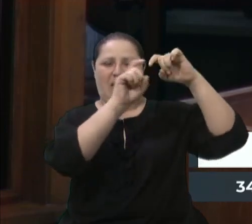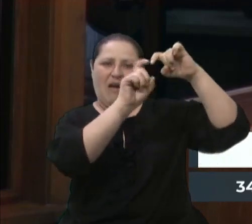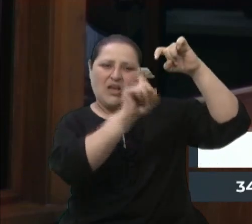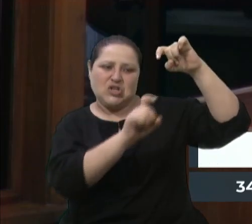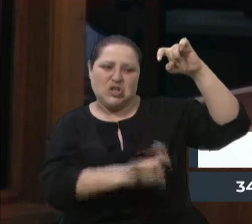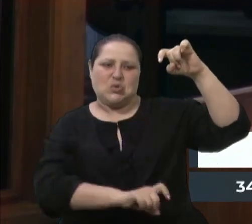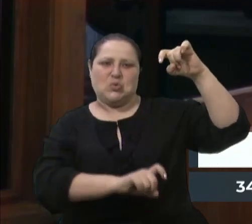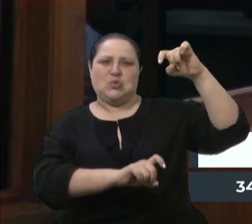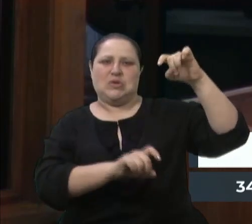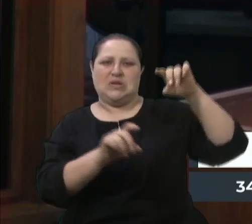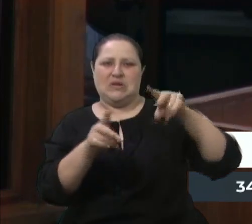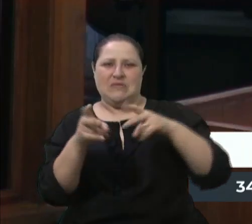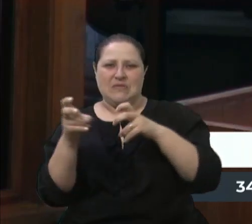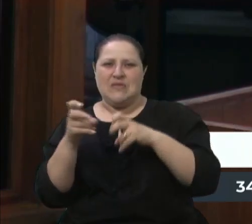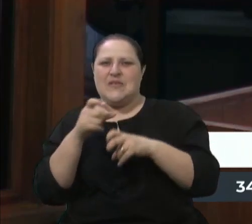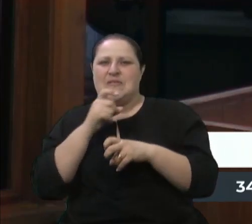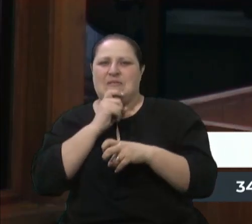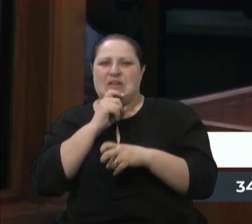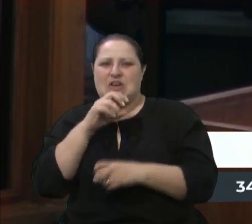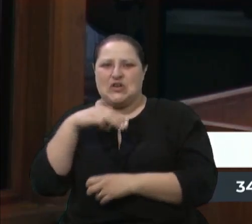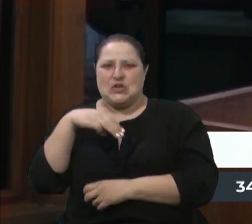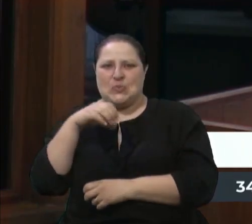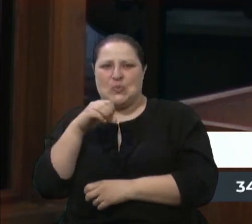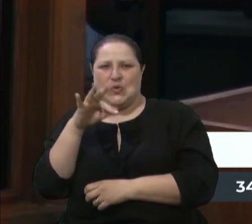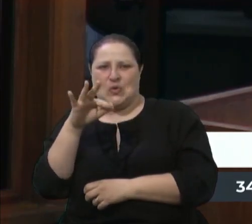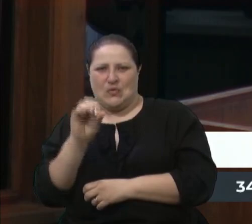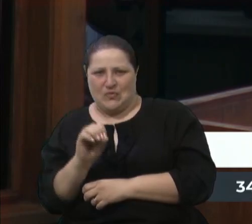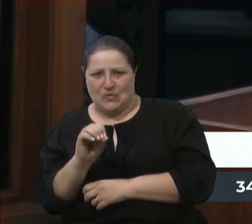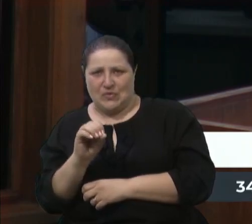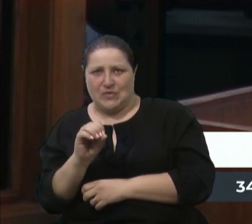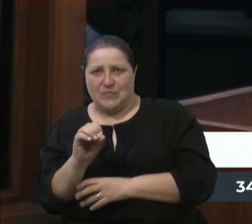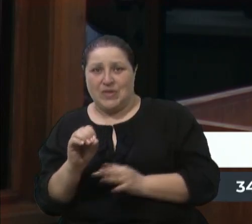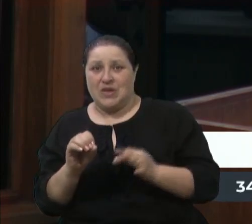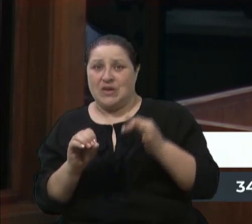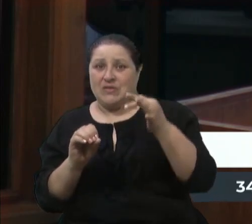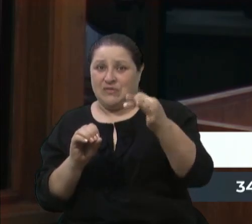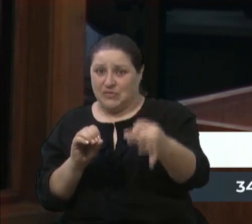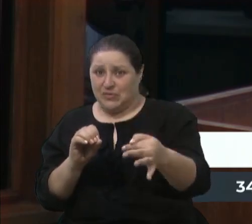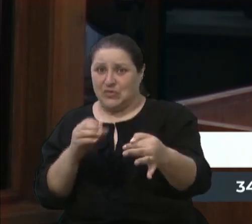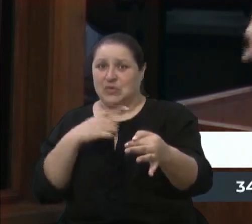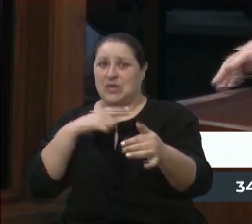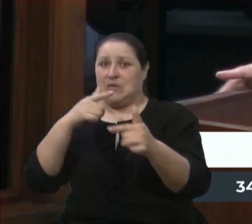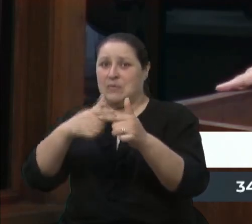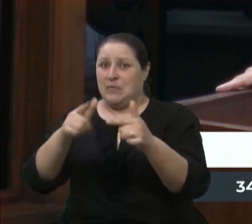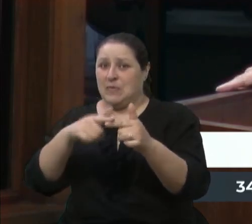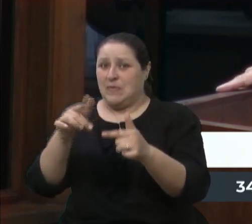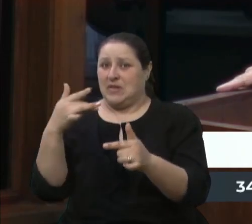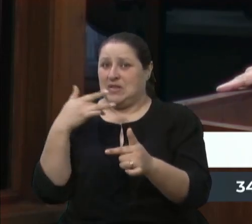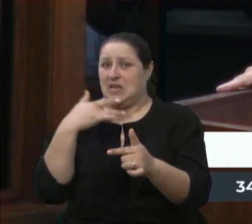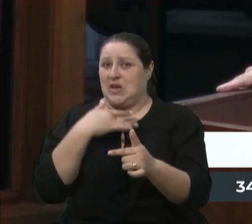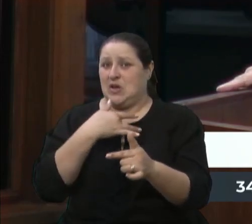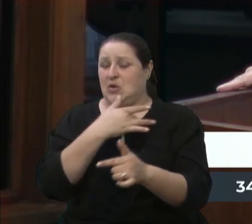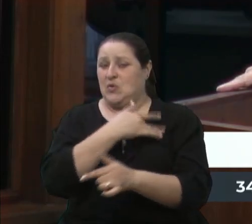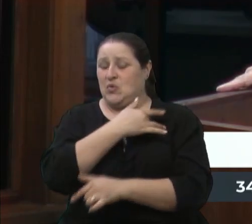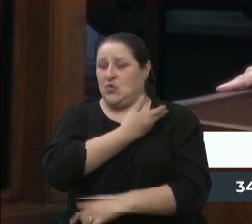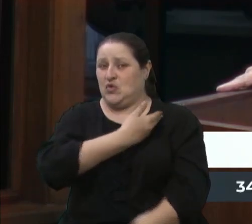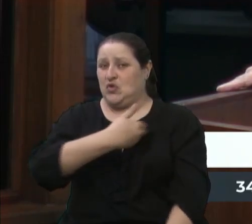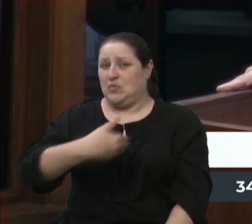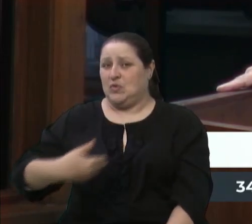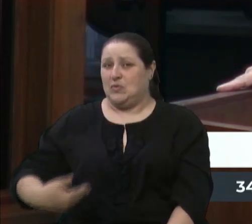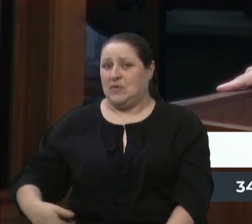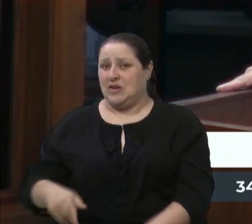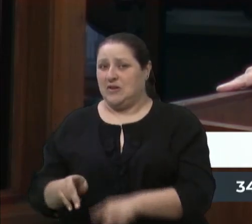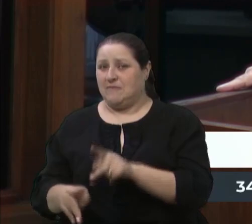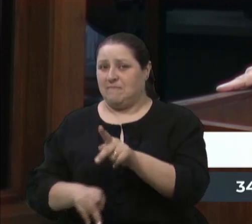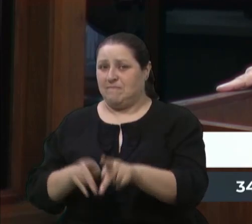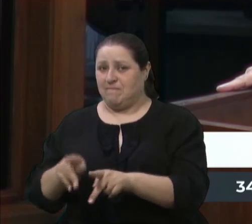de mofo, né? E que vão lá na frente bater num problema de saúde pública, vereador Alberto Meneguzzi.